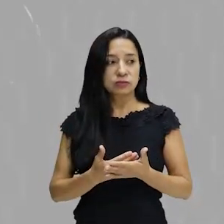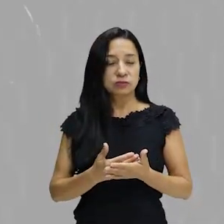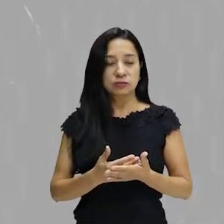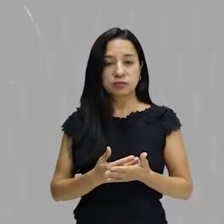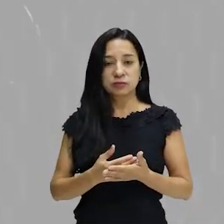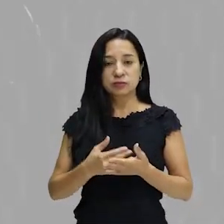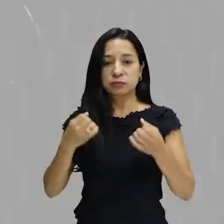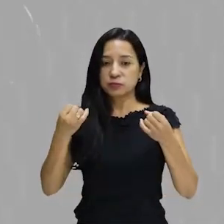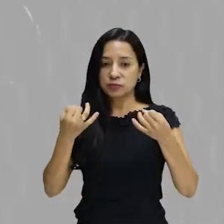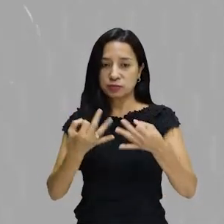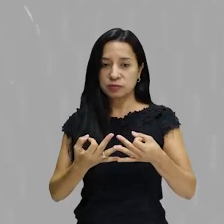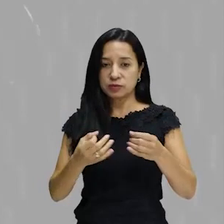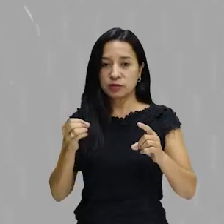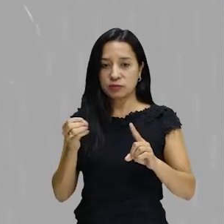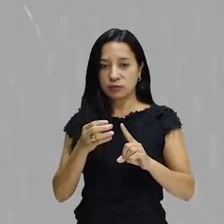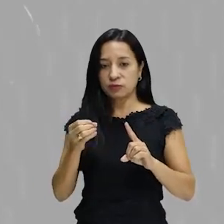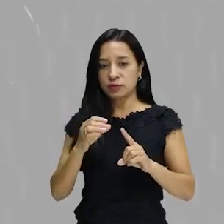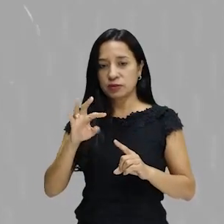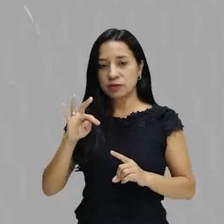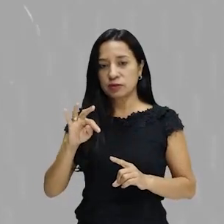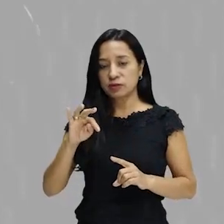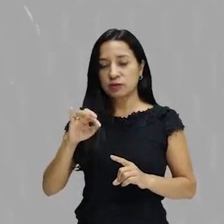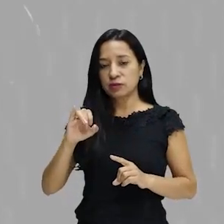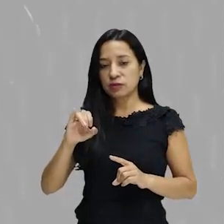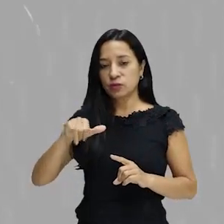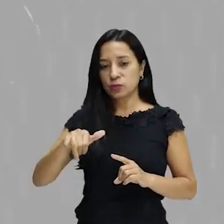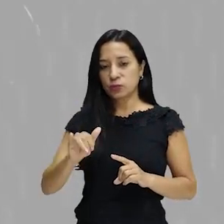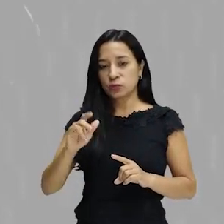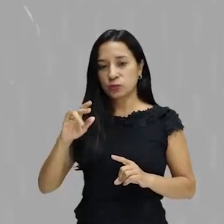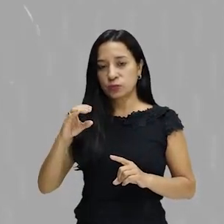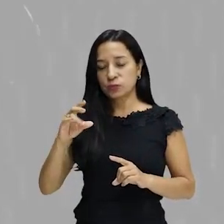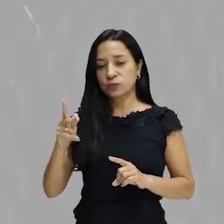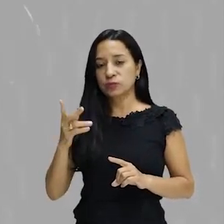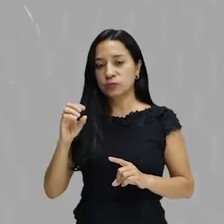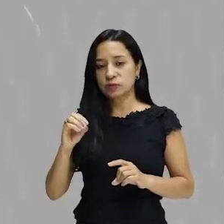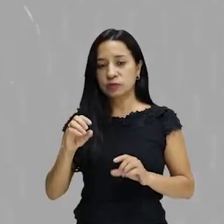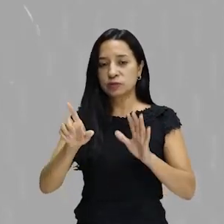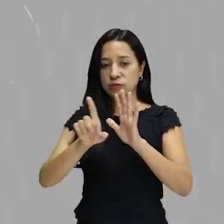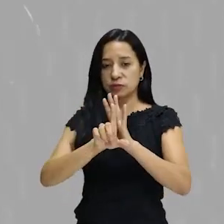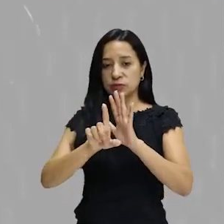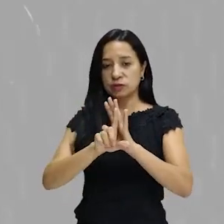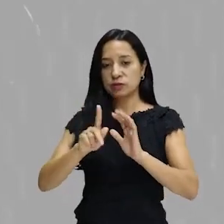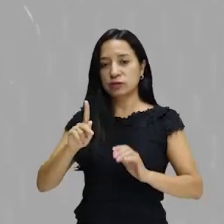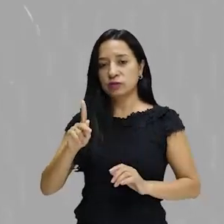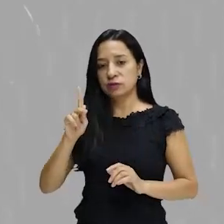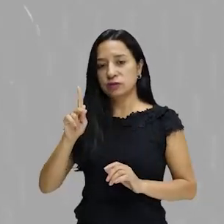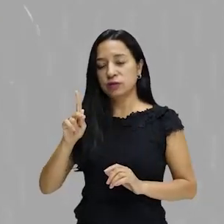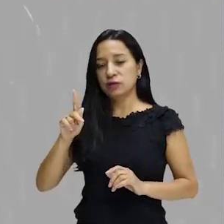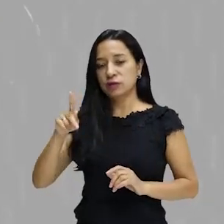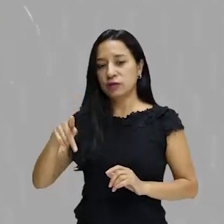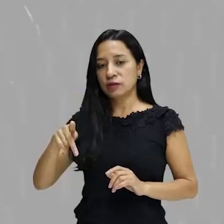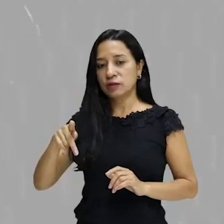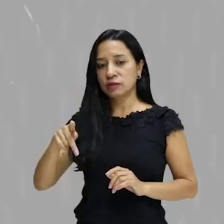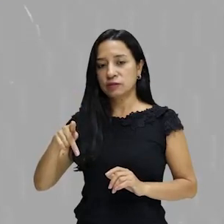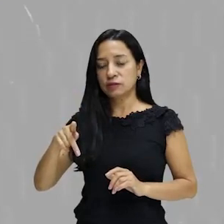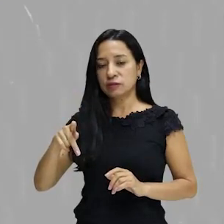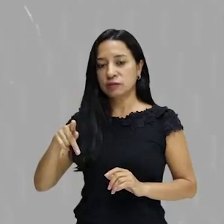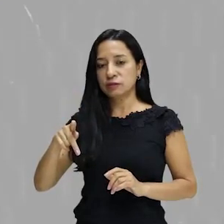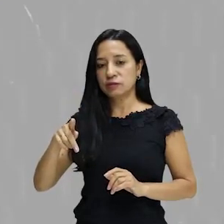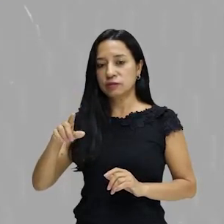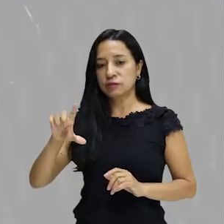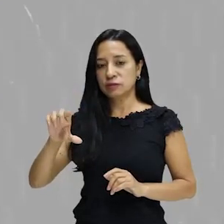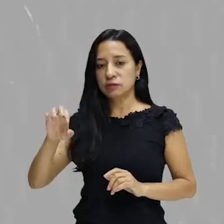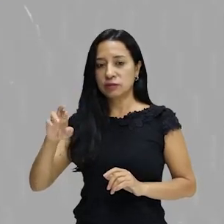sobre a influência do Tycho Brahe, as leis de Kepler, logicamente, né? Vamos falar sobre o Kepler, essa